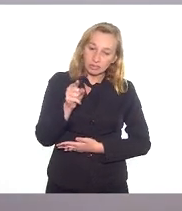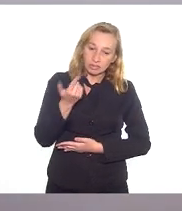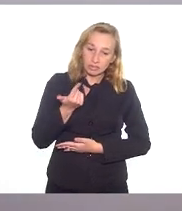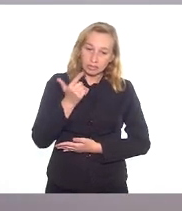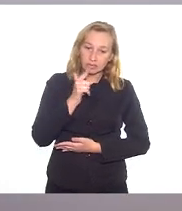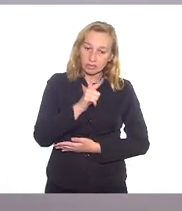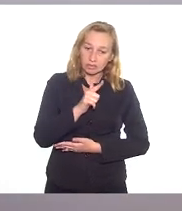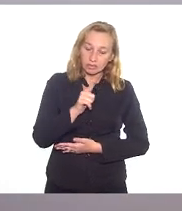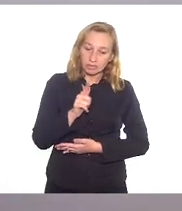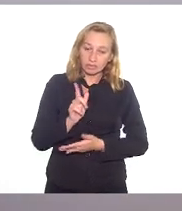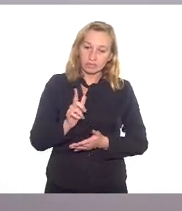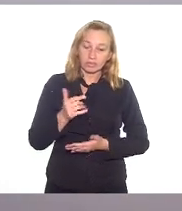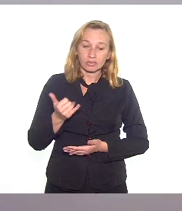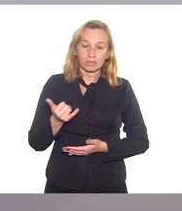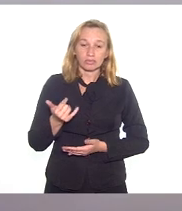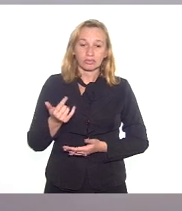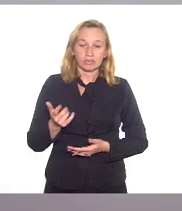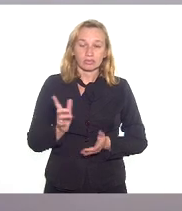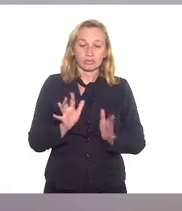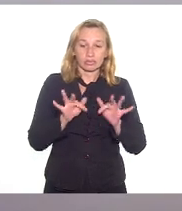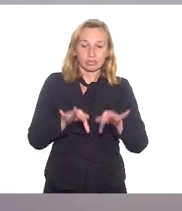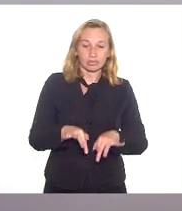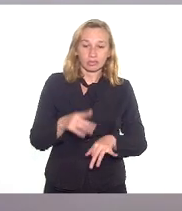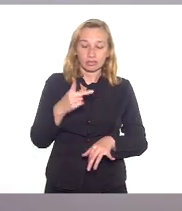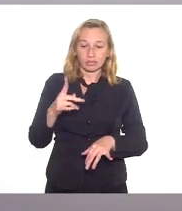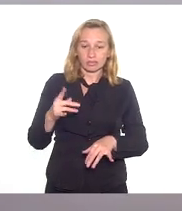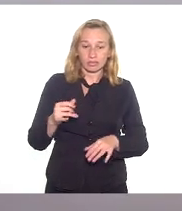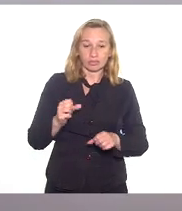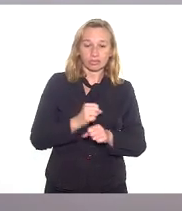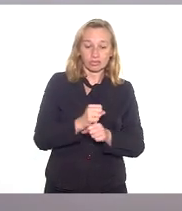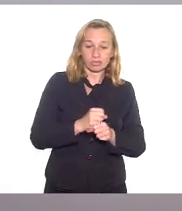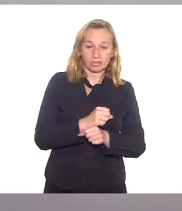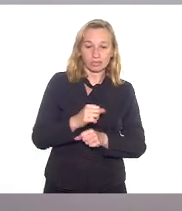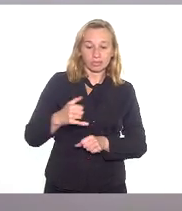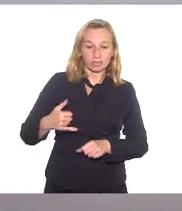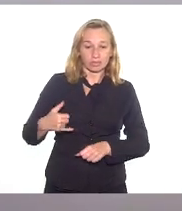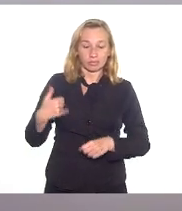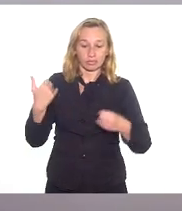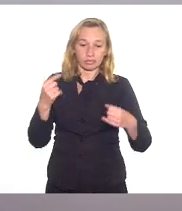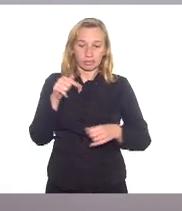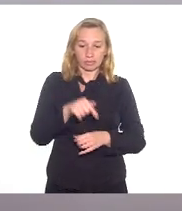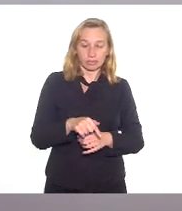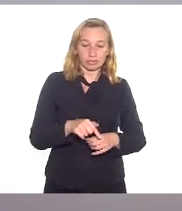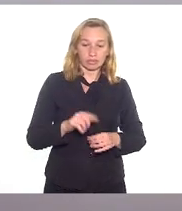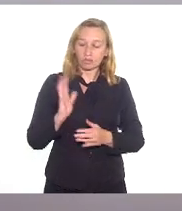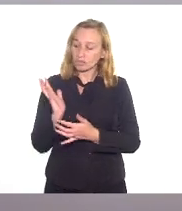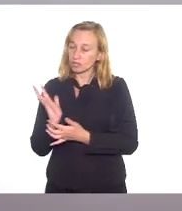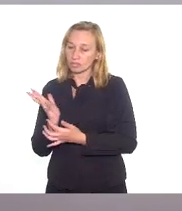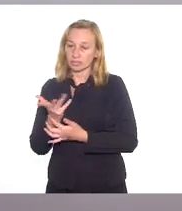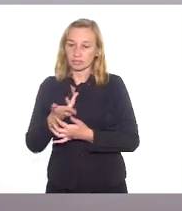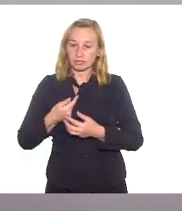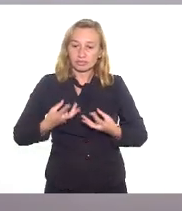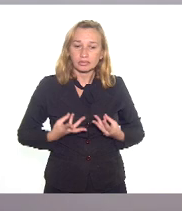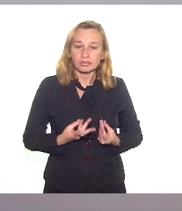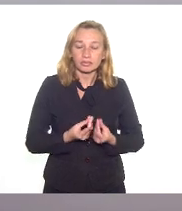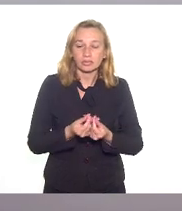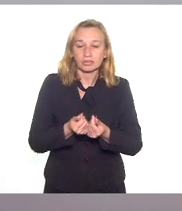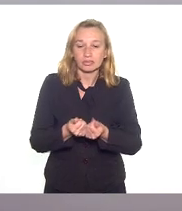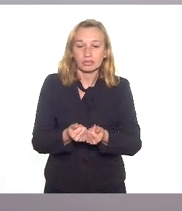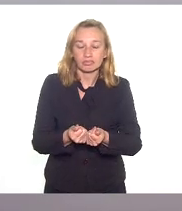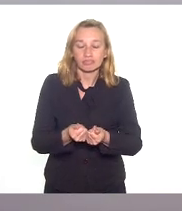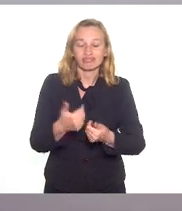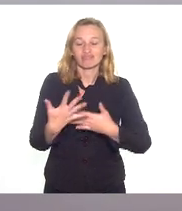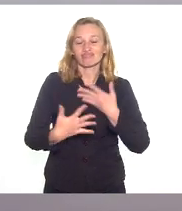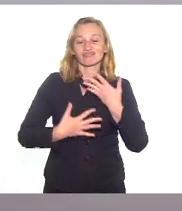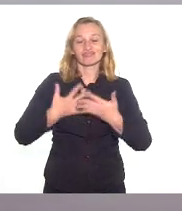na terra da melhor forma possível. Um artista completo, com uma sensibilidade enorme e um bom humor